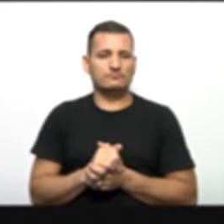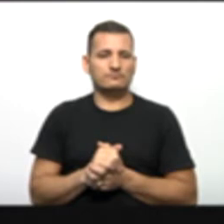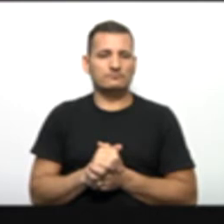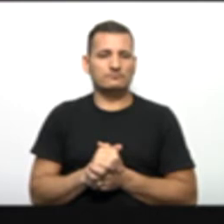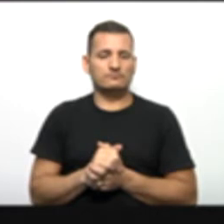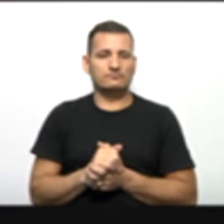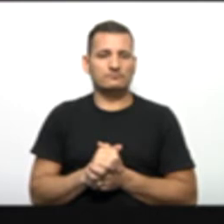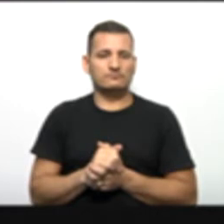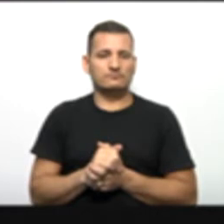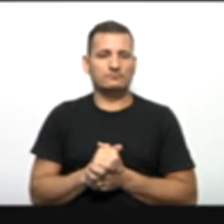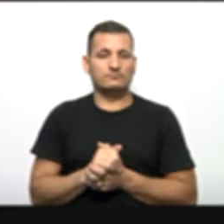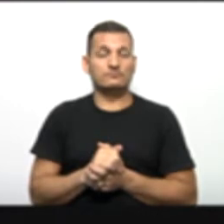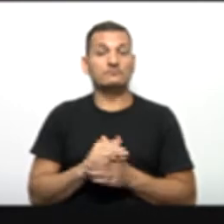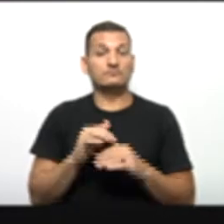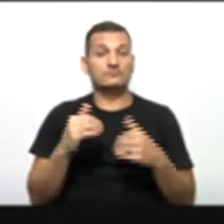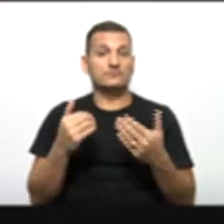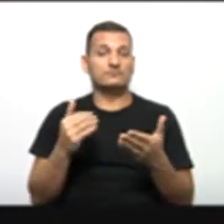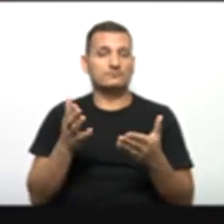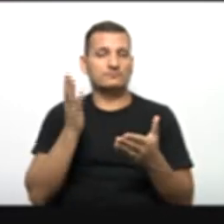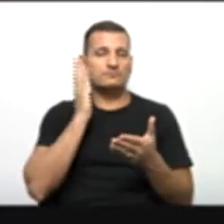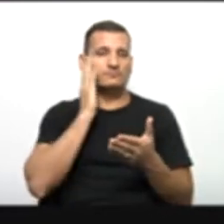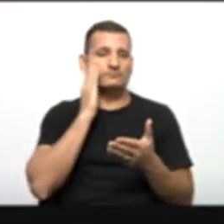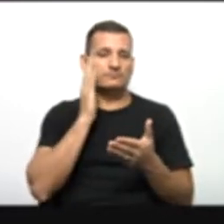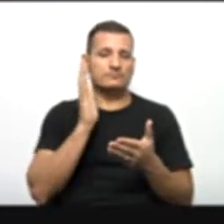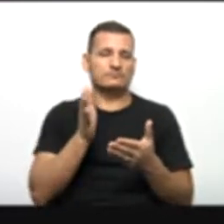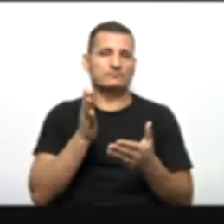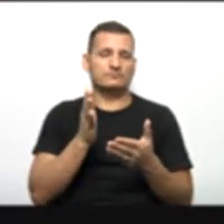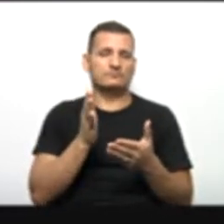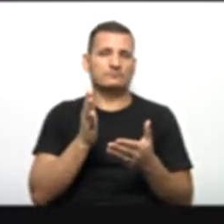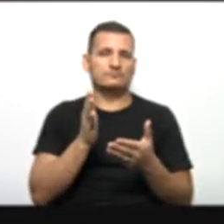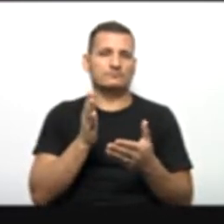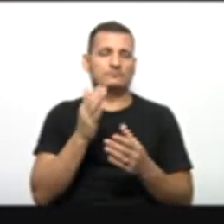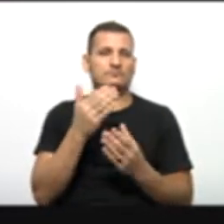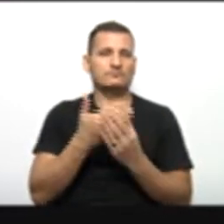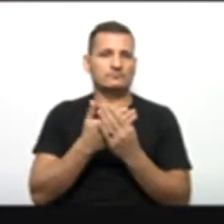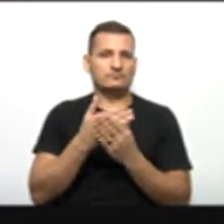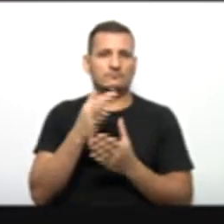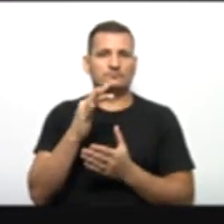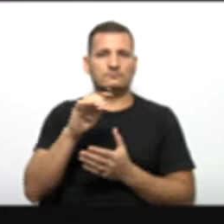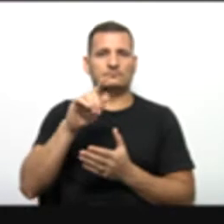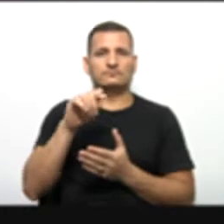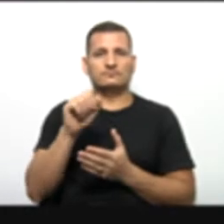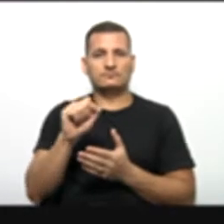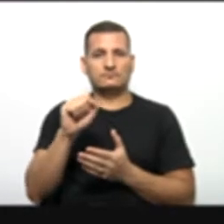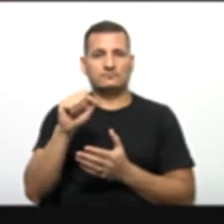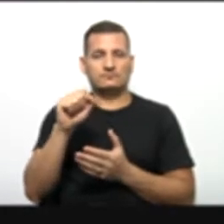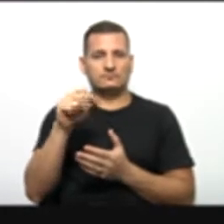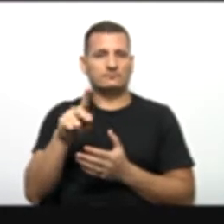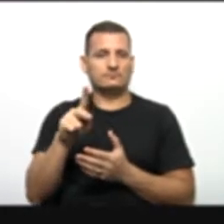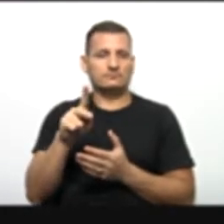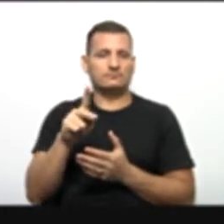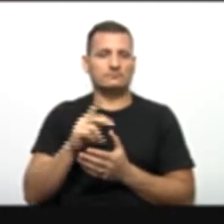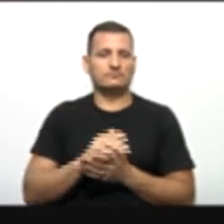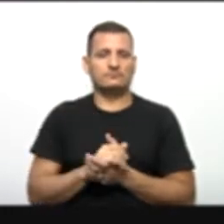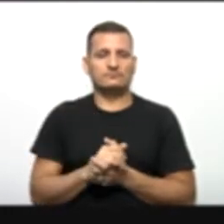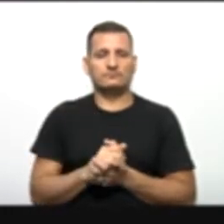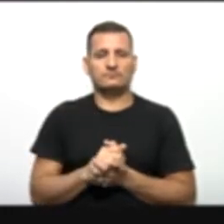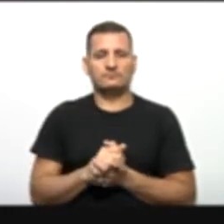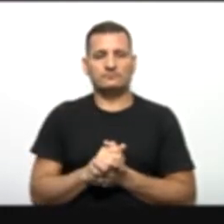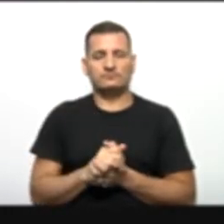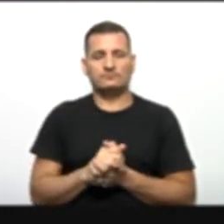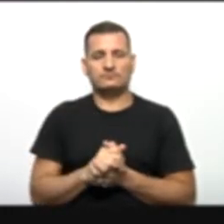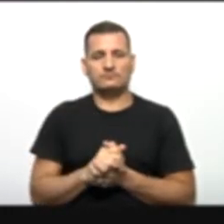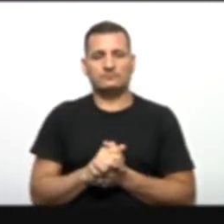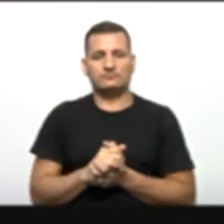nelo e eu já sei o caminho que está o nosso arquivo do flash executável eu vou até ele